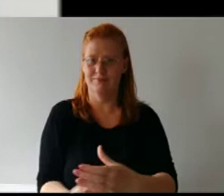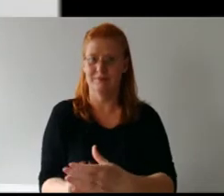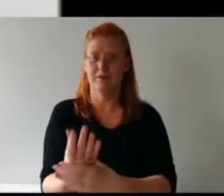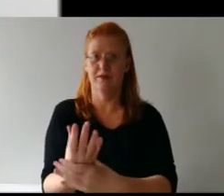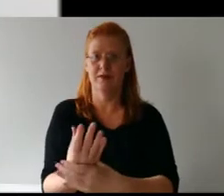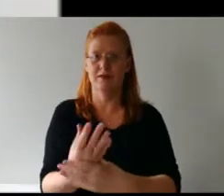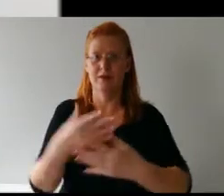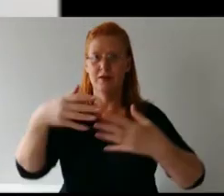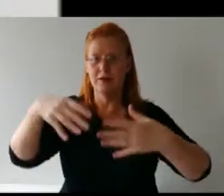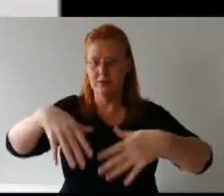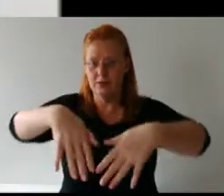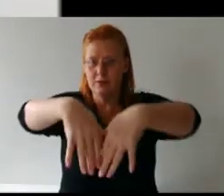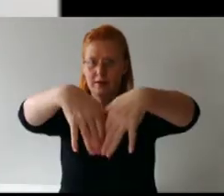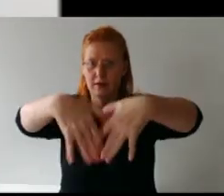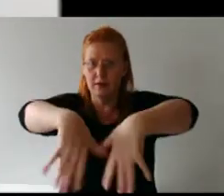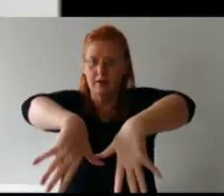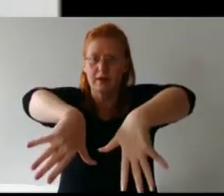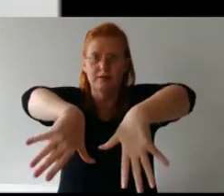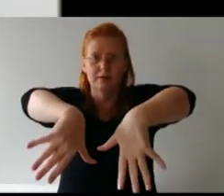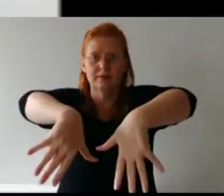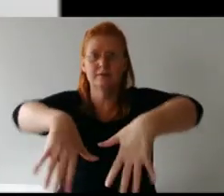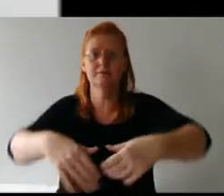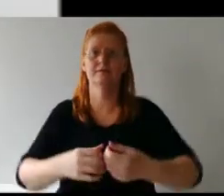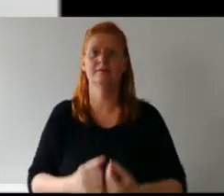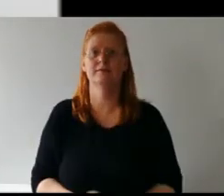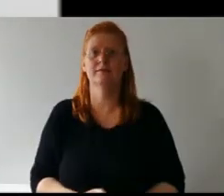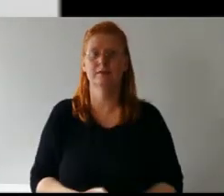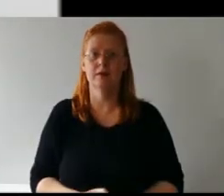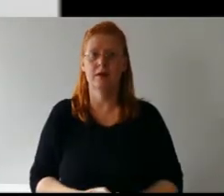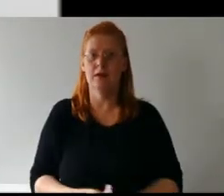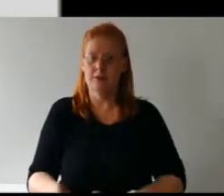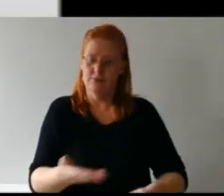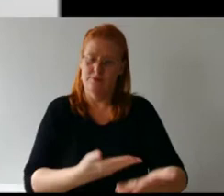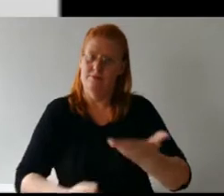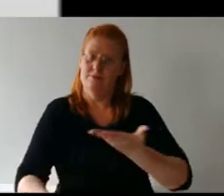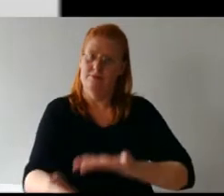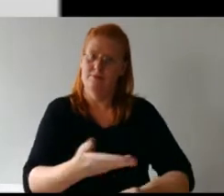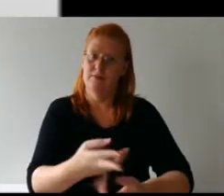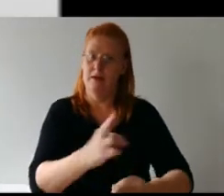deu-se ênfase na criação de diagramas, estes